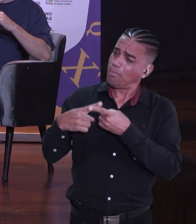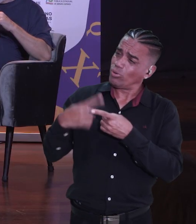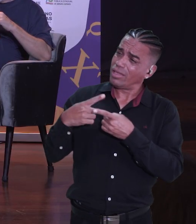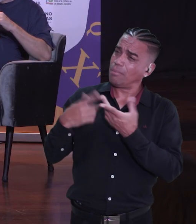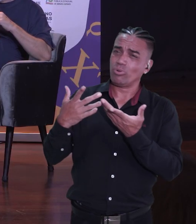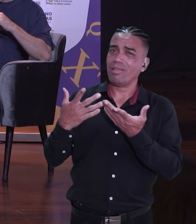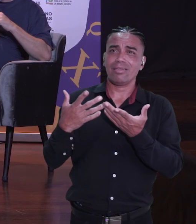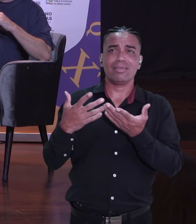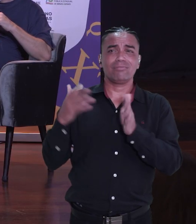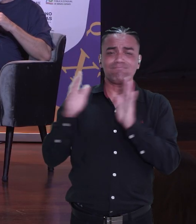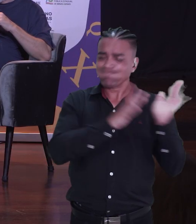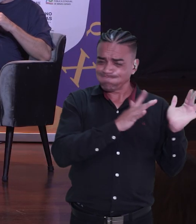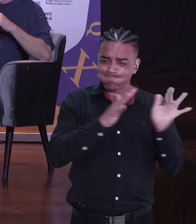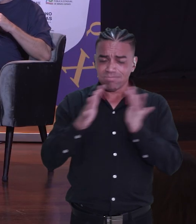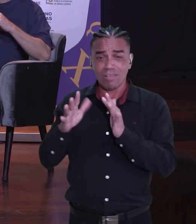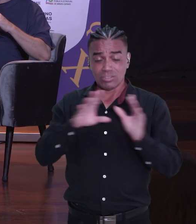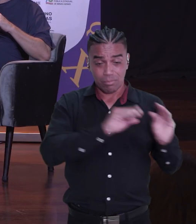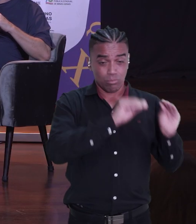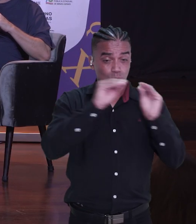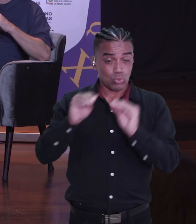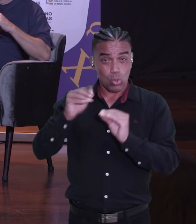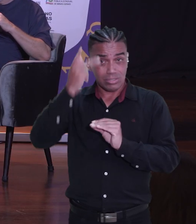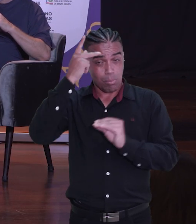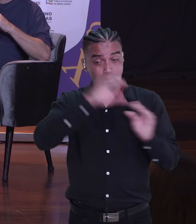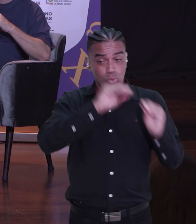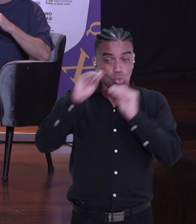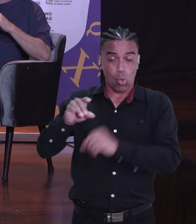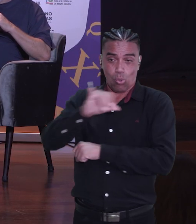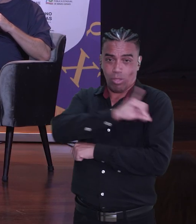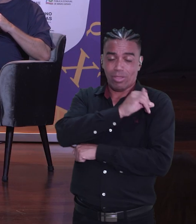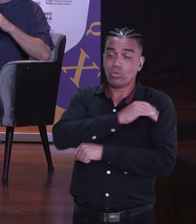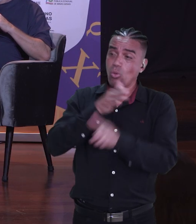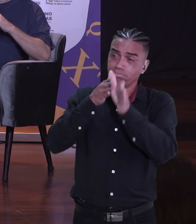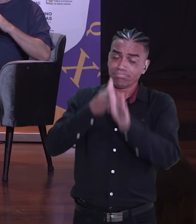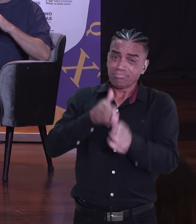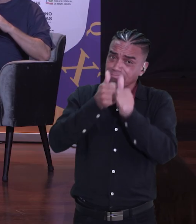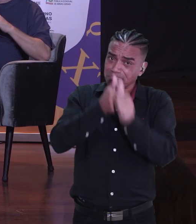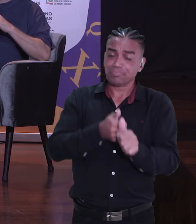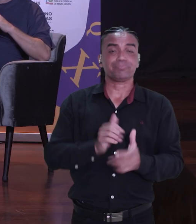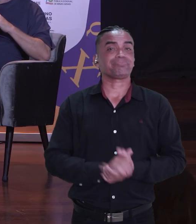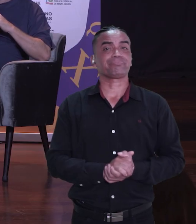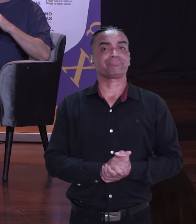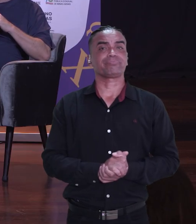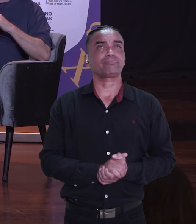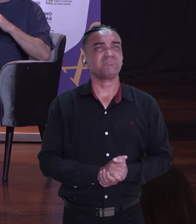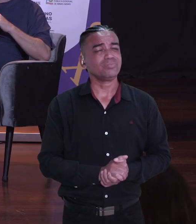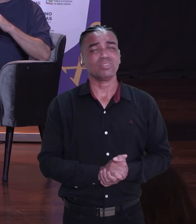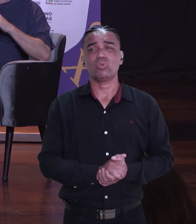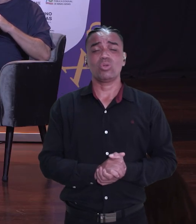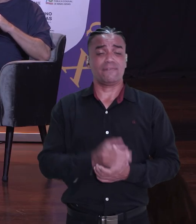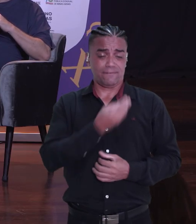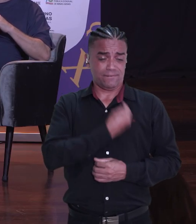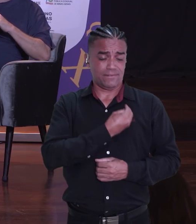Porque é uma coisa que se desdobrou, né? Eu acompanhei, né, desde que você mudou de São Paulo para o Rio, e assim que eu acompanhei de perto, e